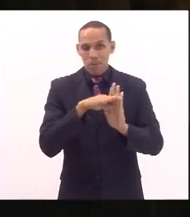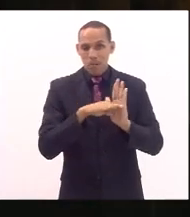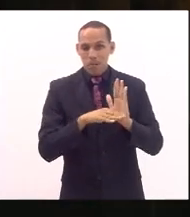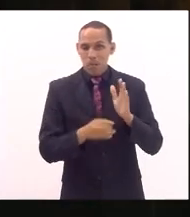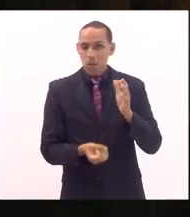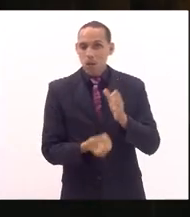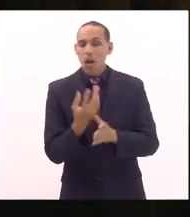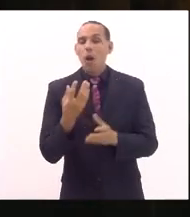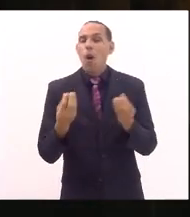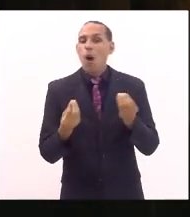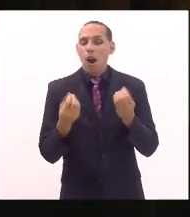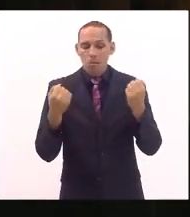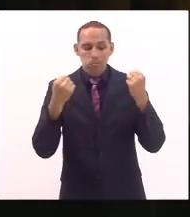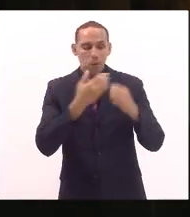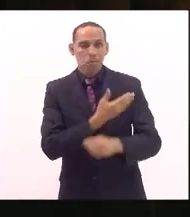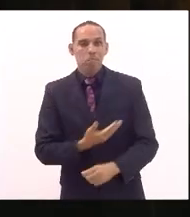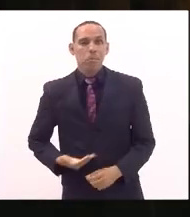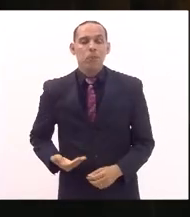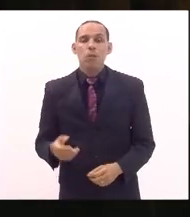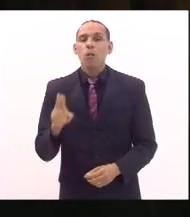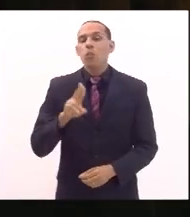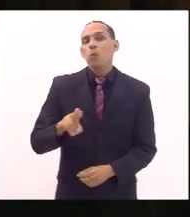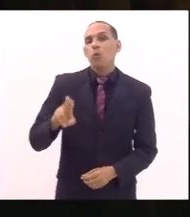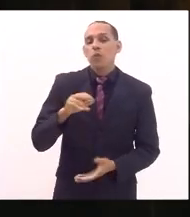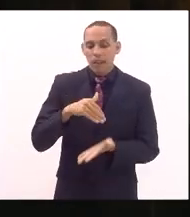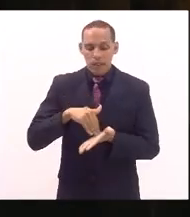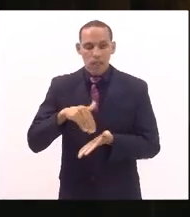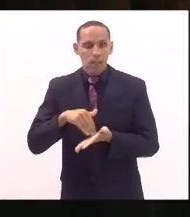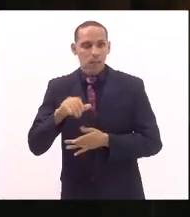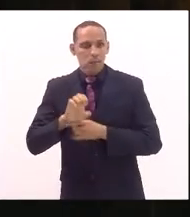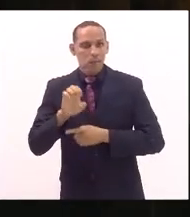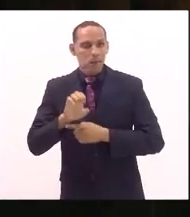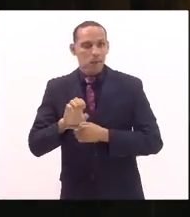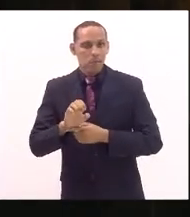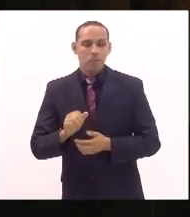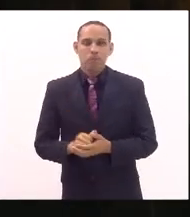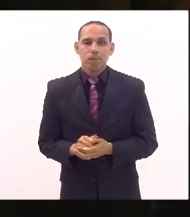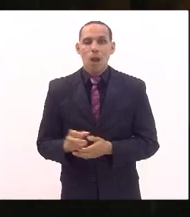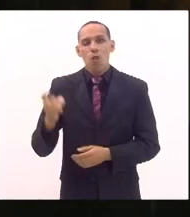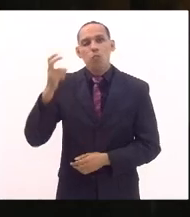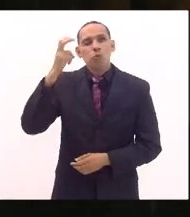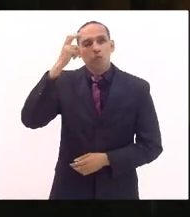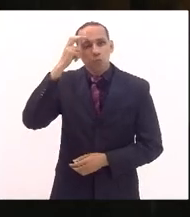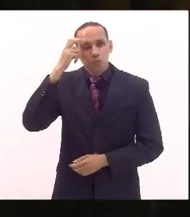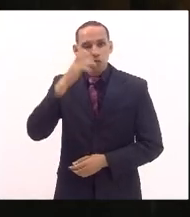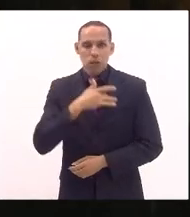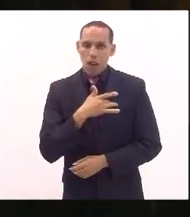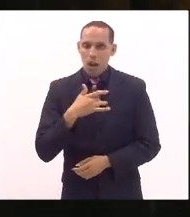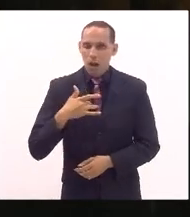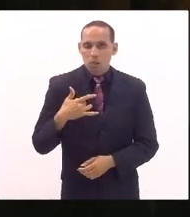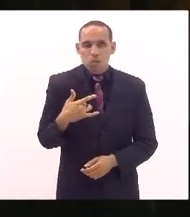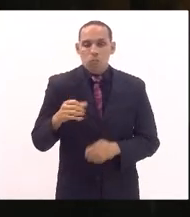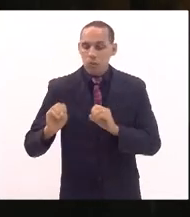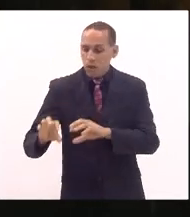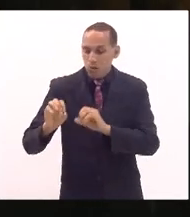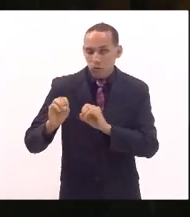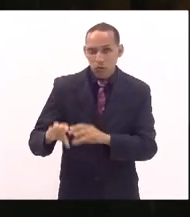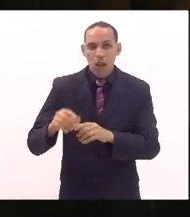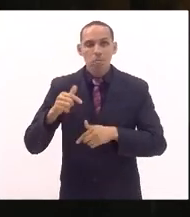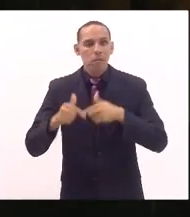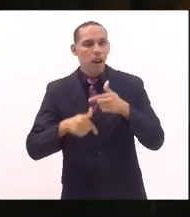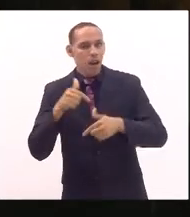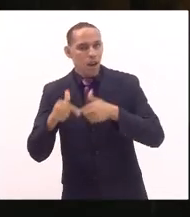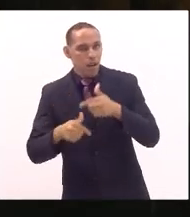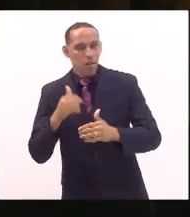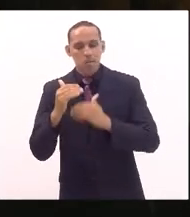pelo poder público através da Secretaria Estadual de Cultura de saúde de Educação de